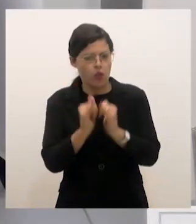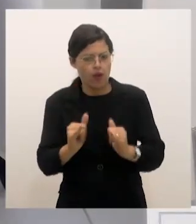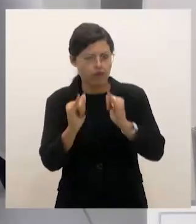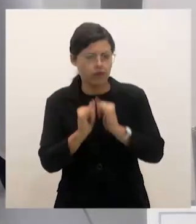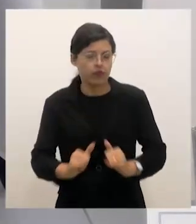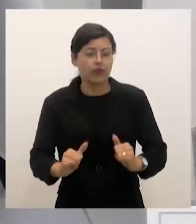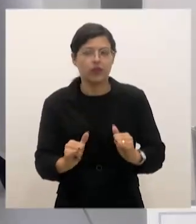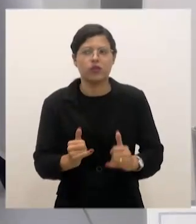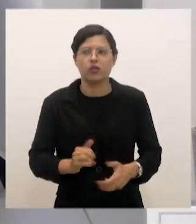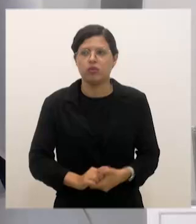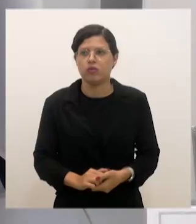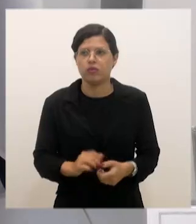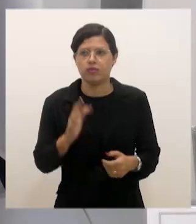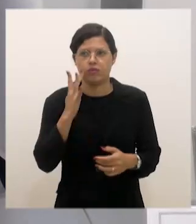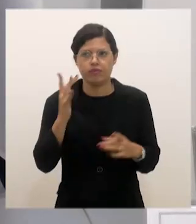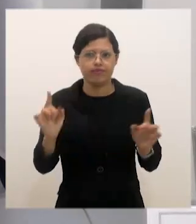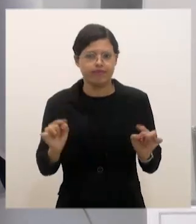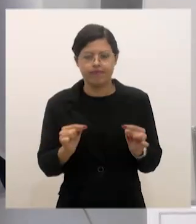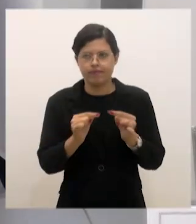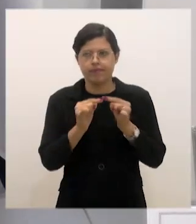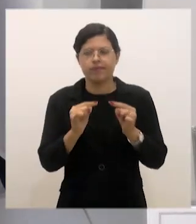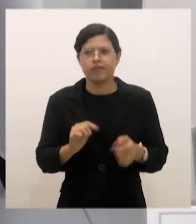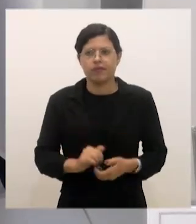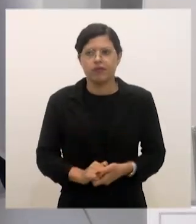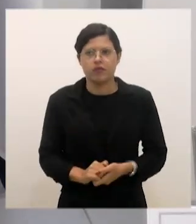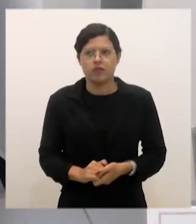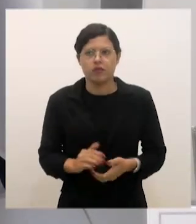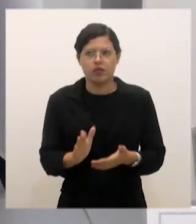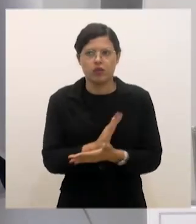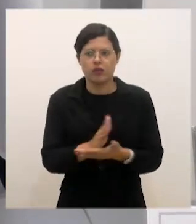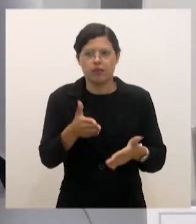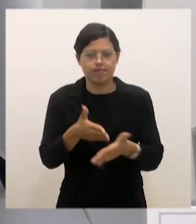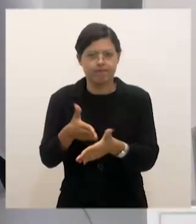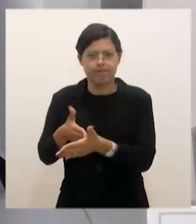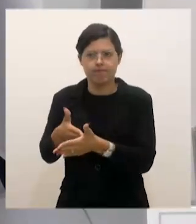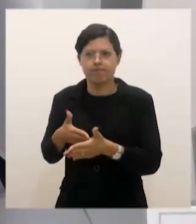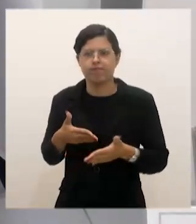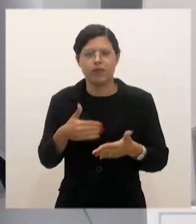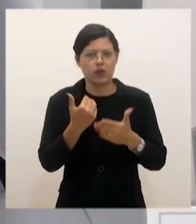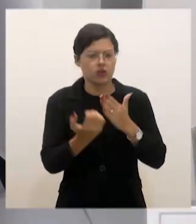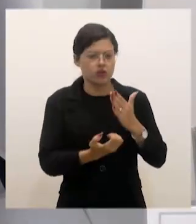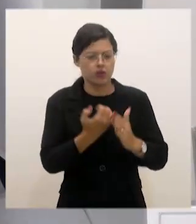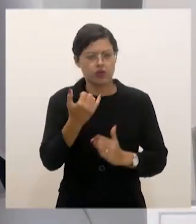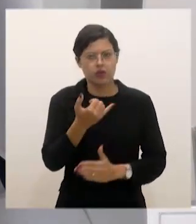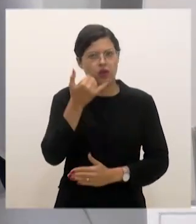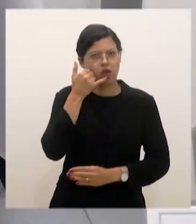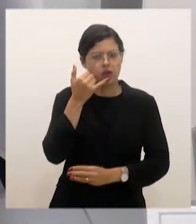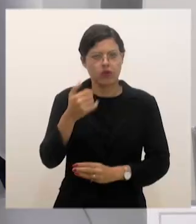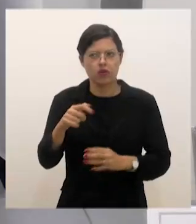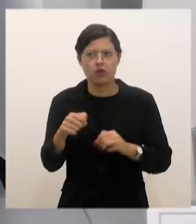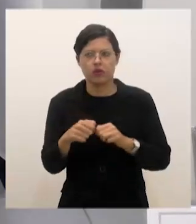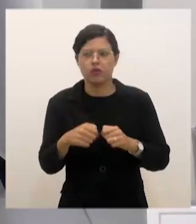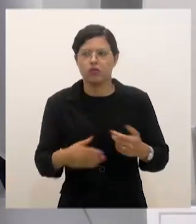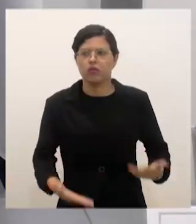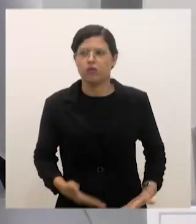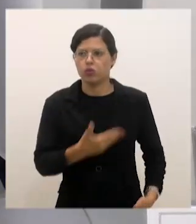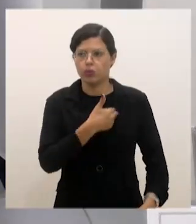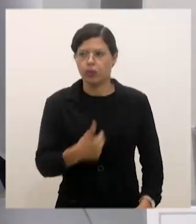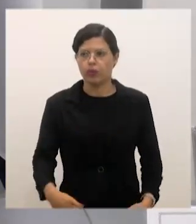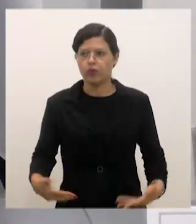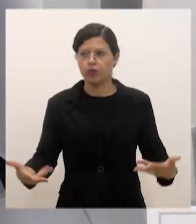seja pertinente e fica uma resistência das companhias de telefonia em querer fazer um serviço público de